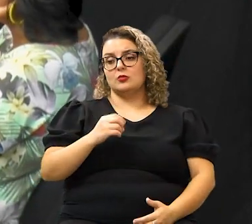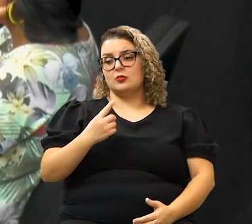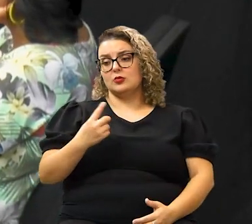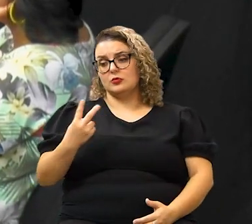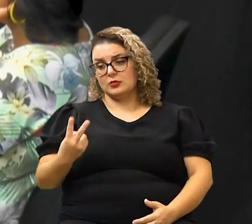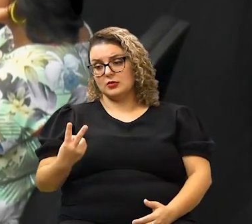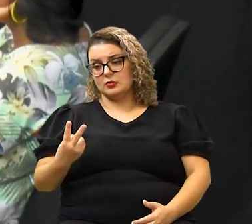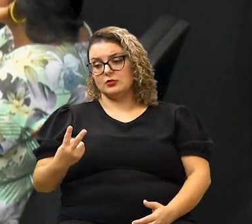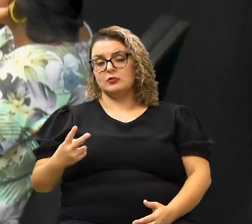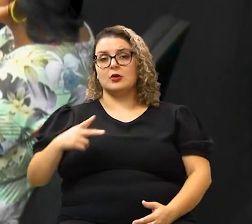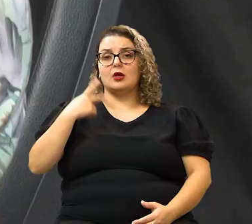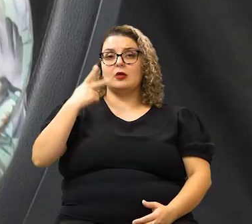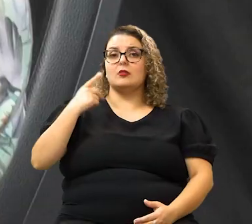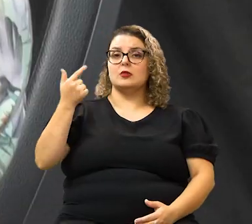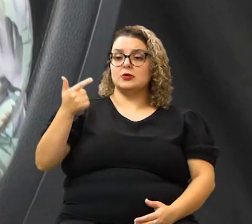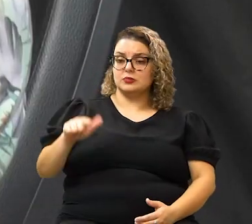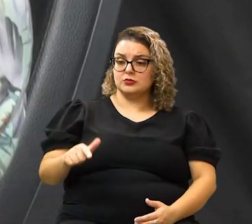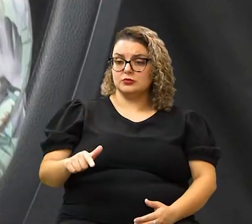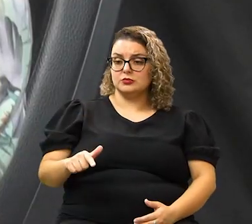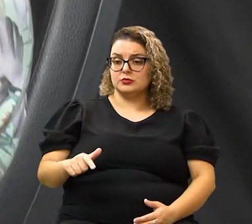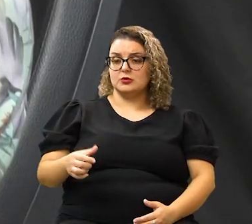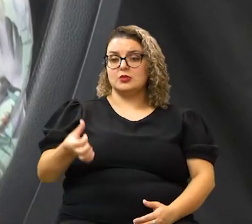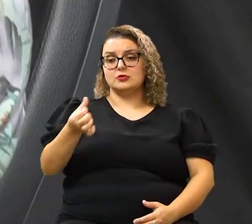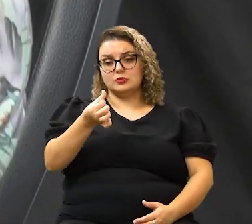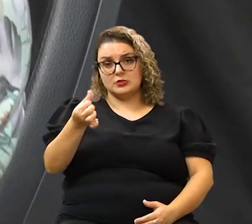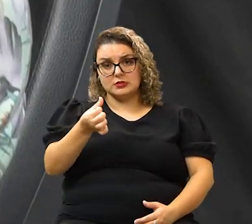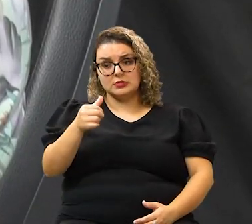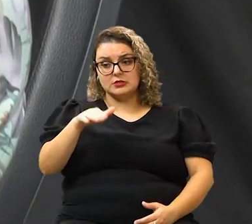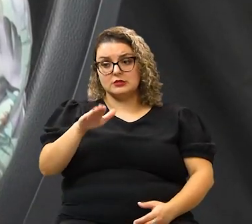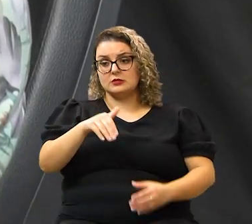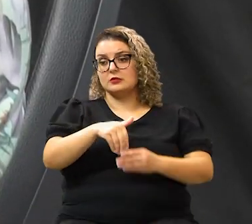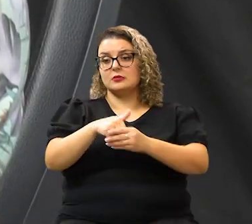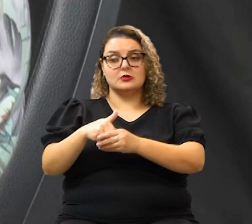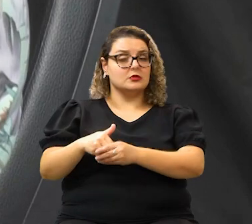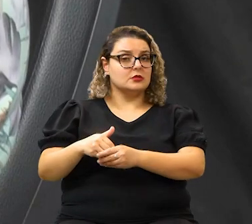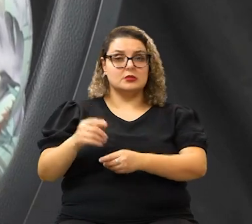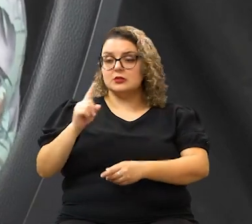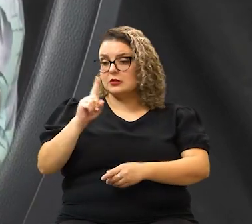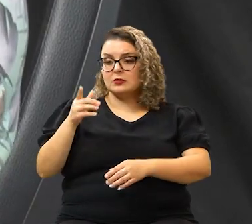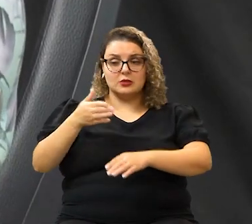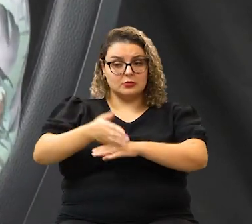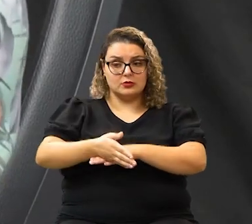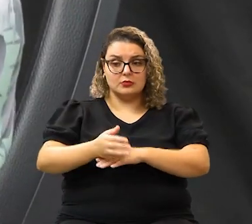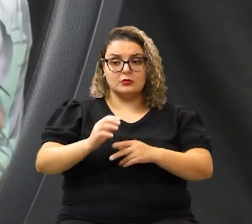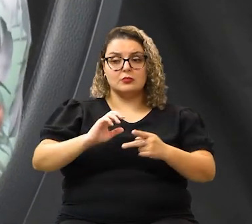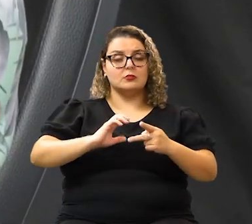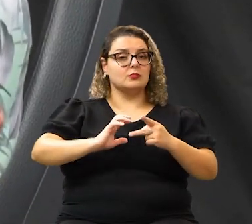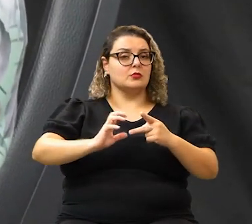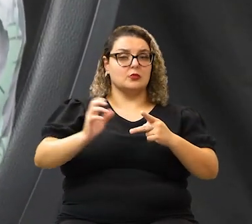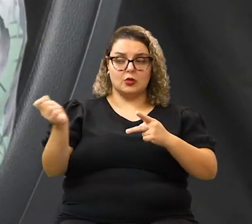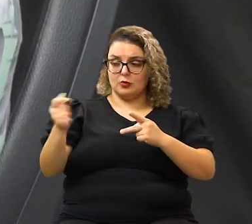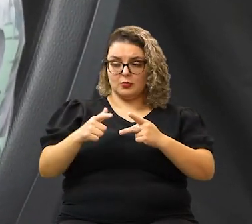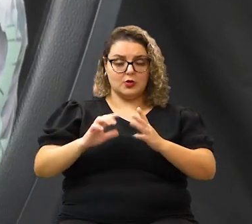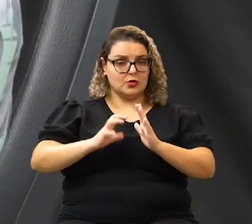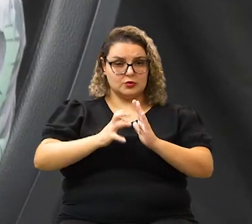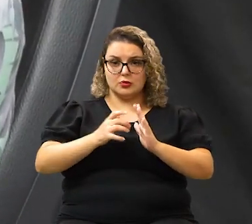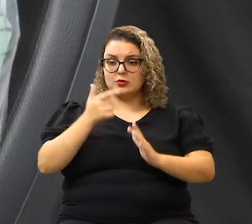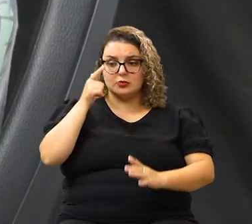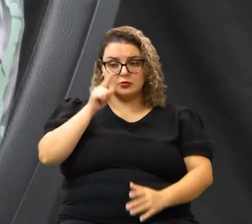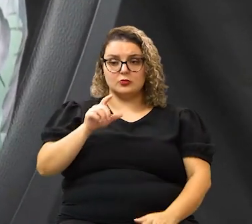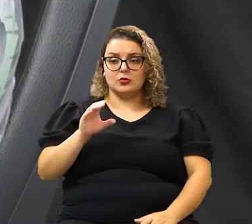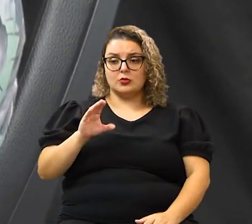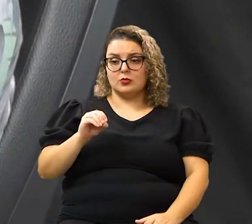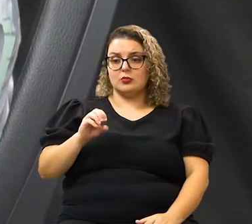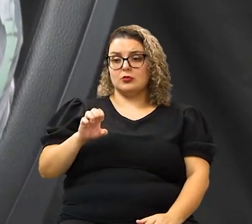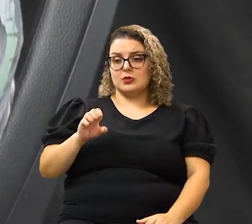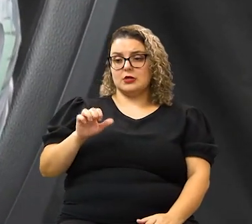sou a sexta mais votada da cidade, não fui eleita porque o pessoal não conseguiu o coeficiente. E aí, isso também eu senti que houve uma